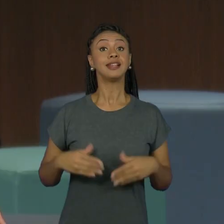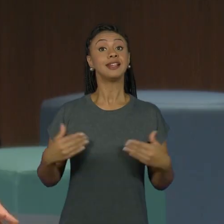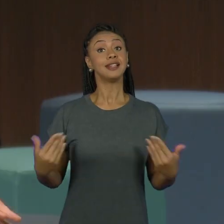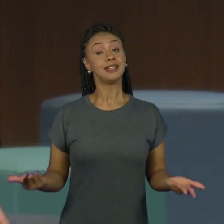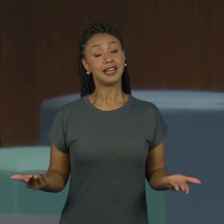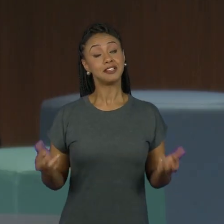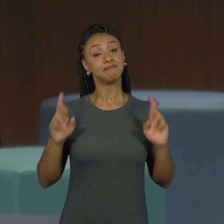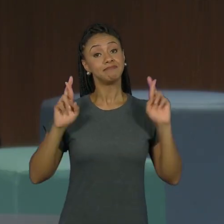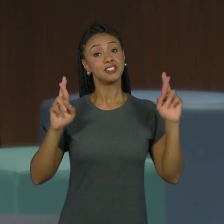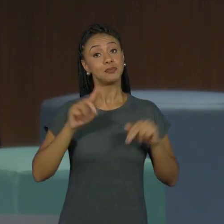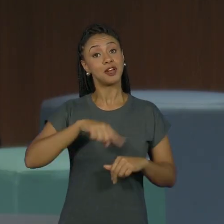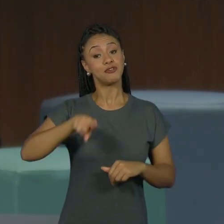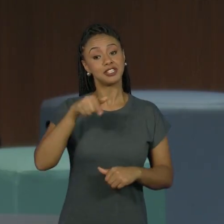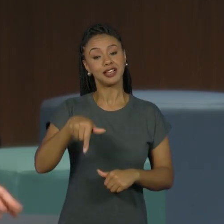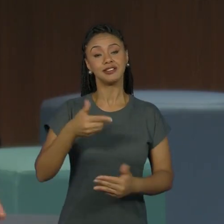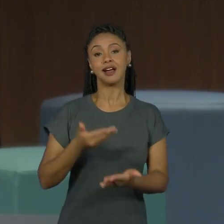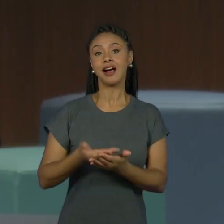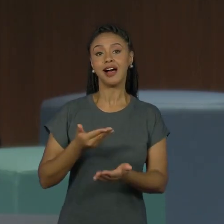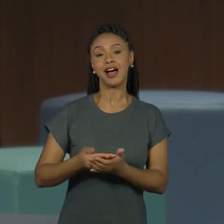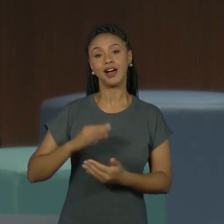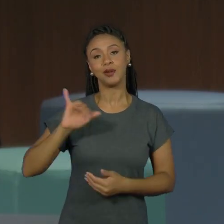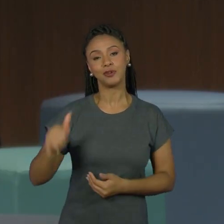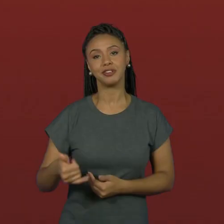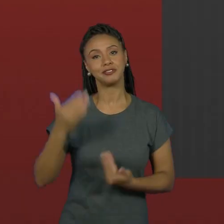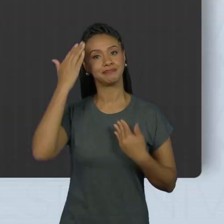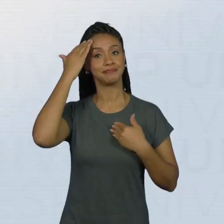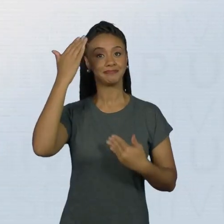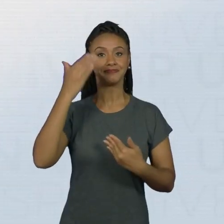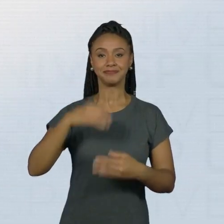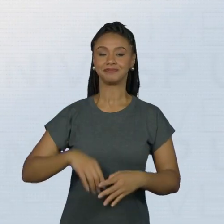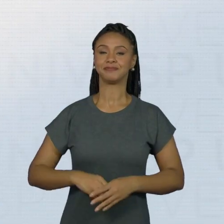e espero que tenham aproveitado. Muito obrigada.